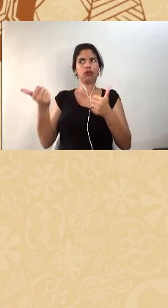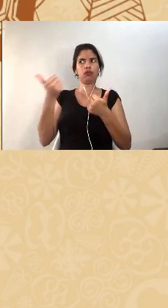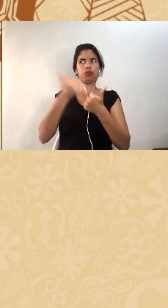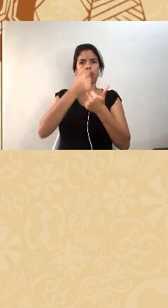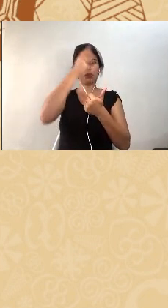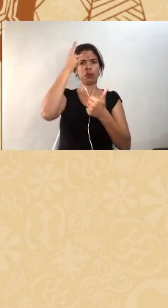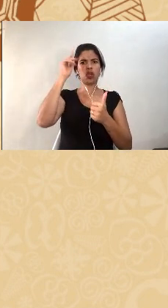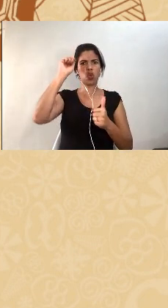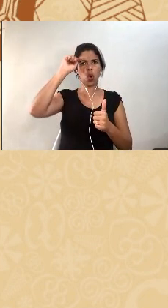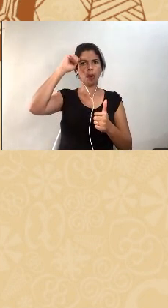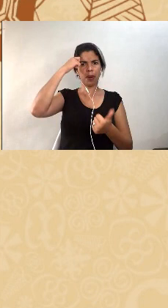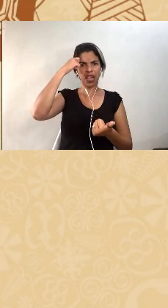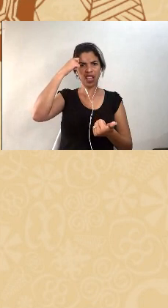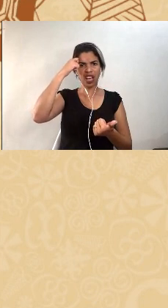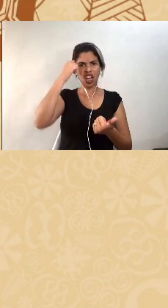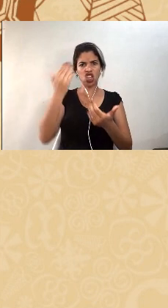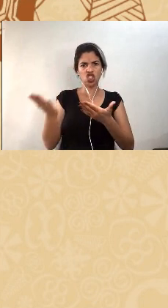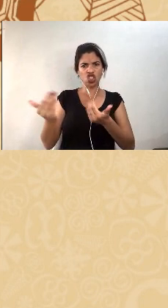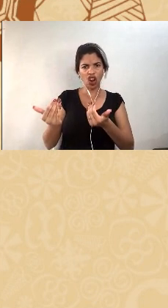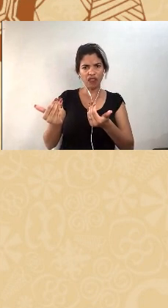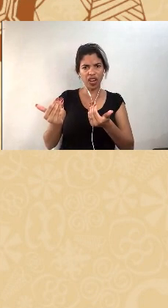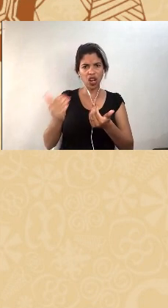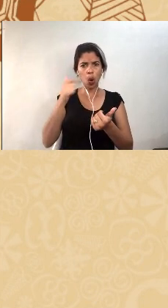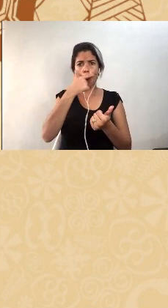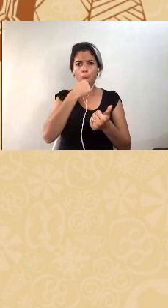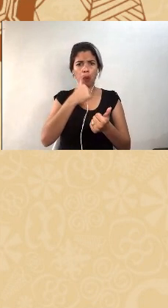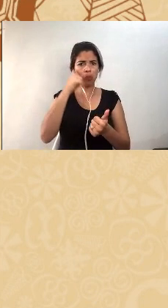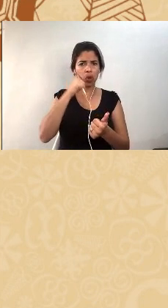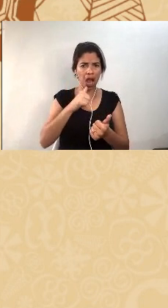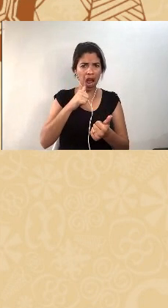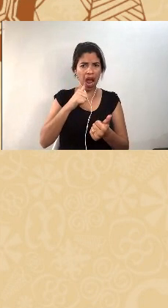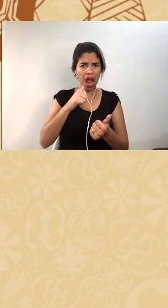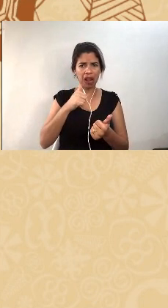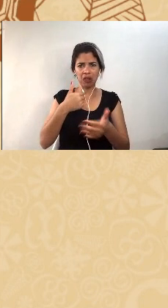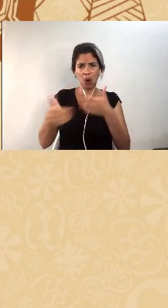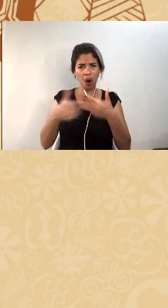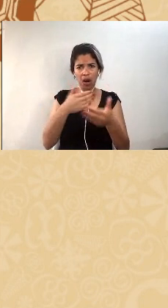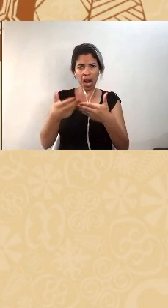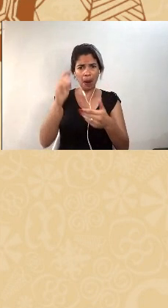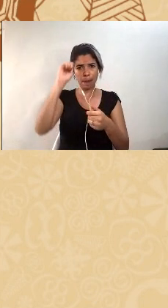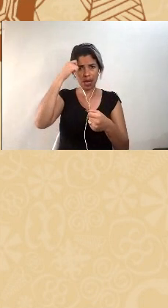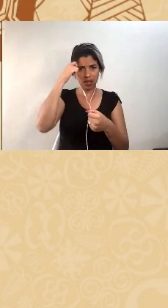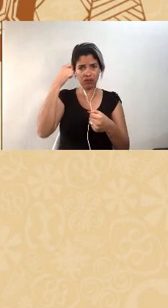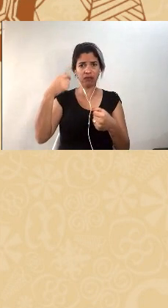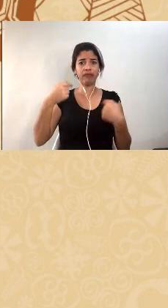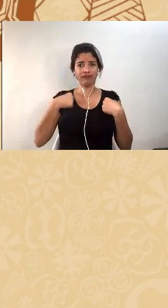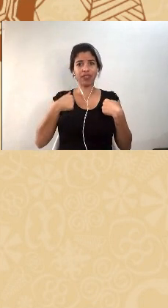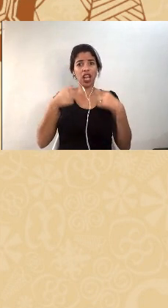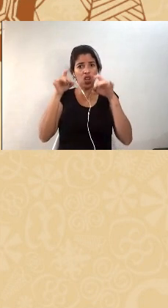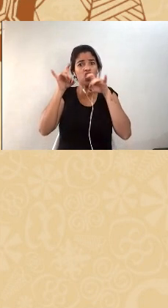Para um jovem negro? Eu estou preparada para isso?